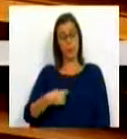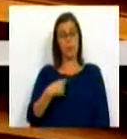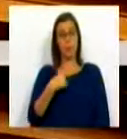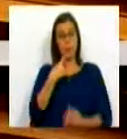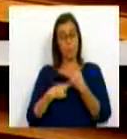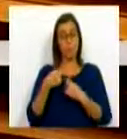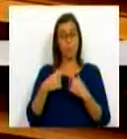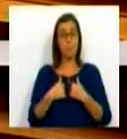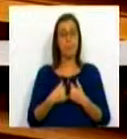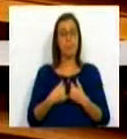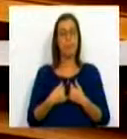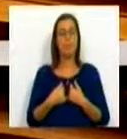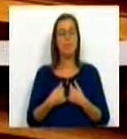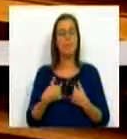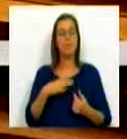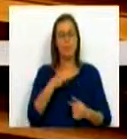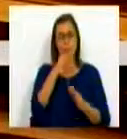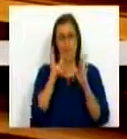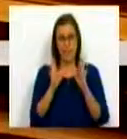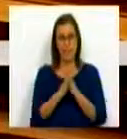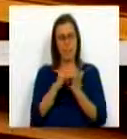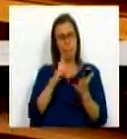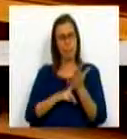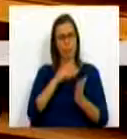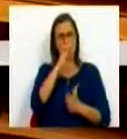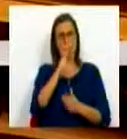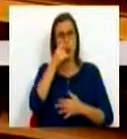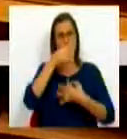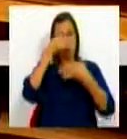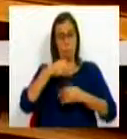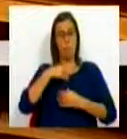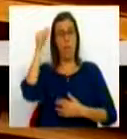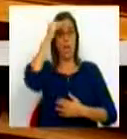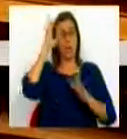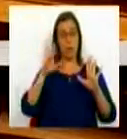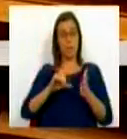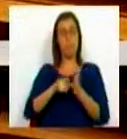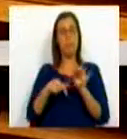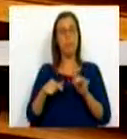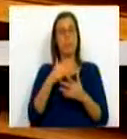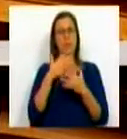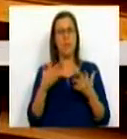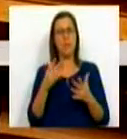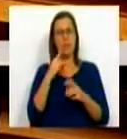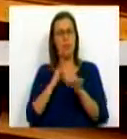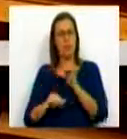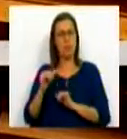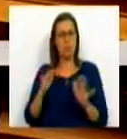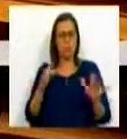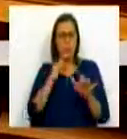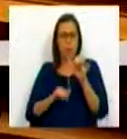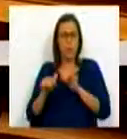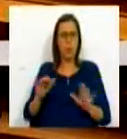pelas questões que me coloca, mas eu quero lhe dizer com toda a franqueza, como homem do interior, que este projeto é um enorme retrocesso. É um